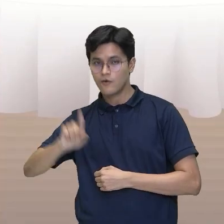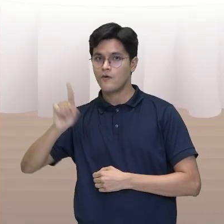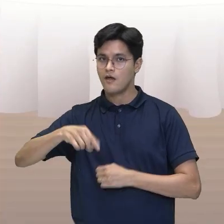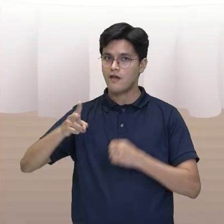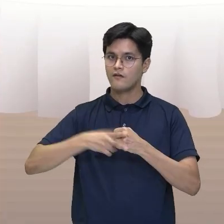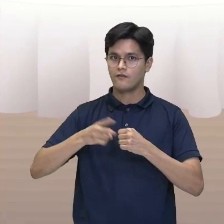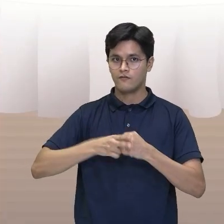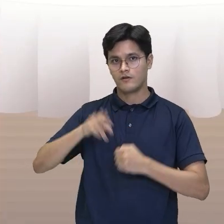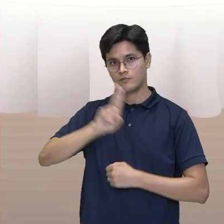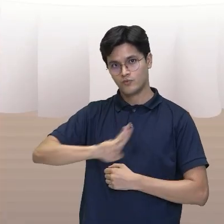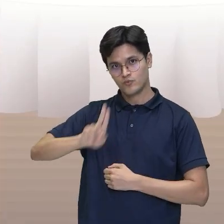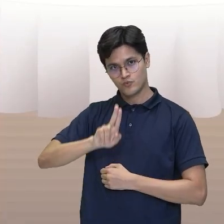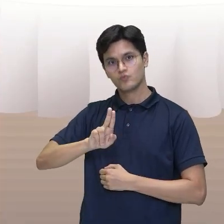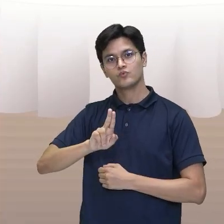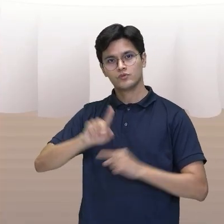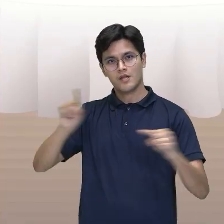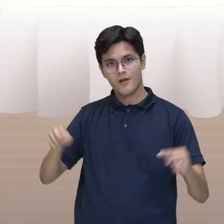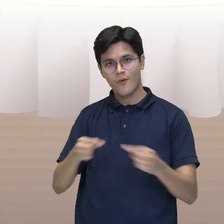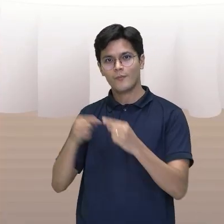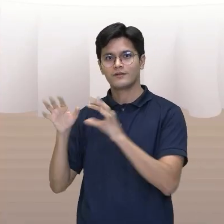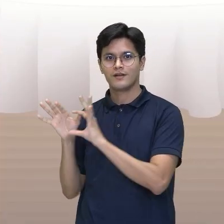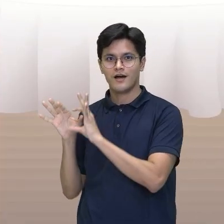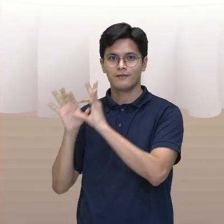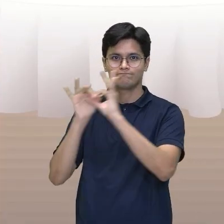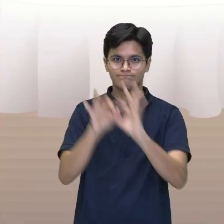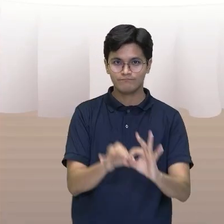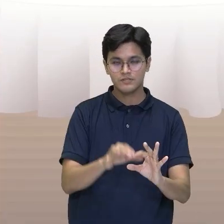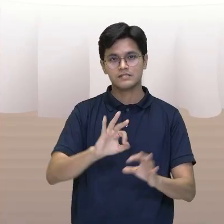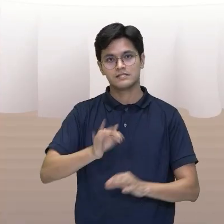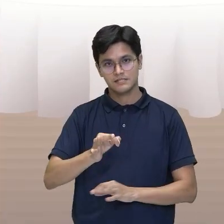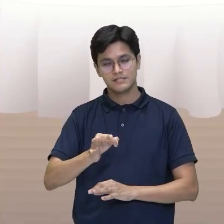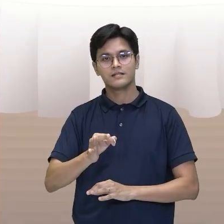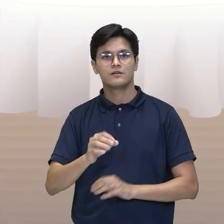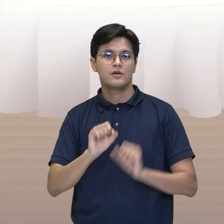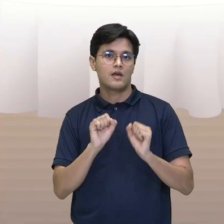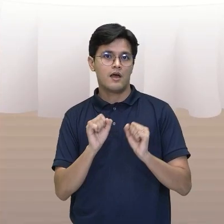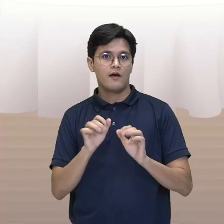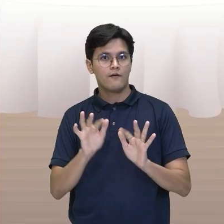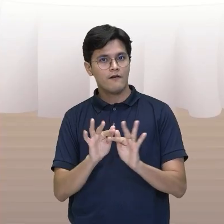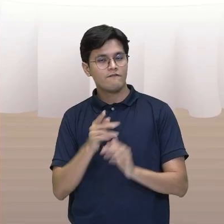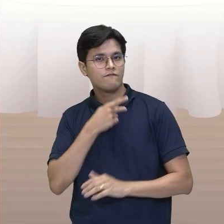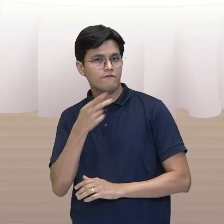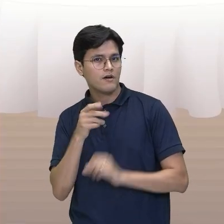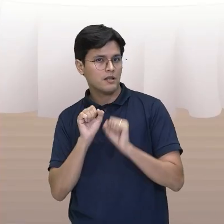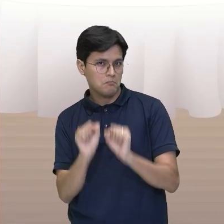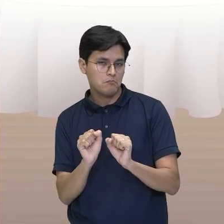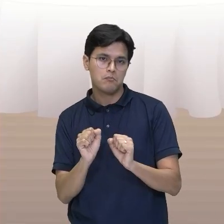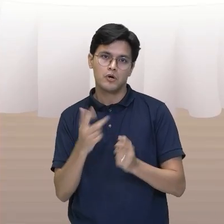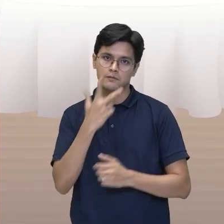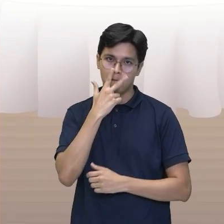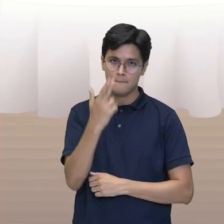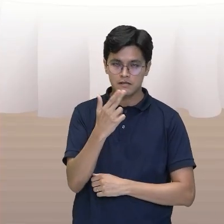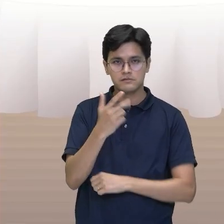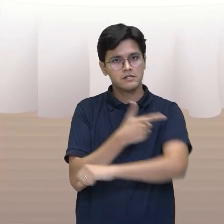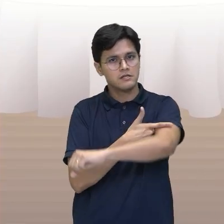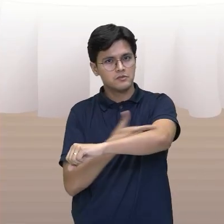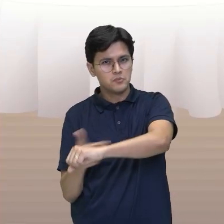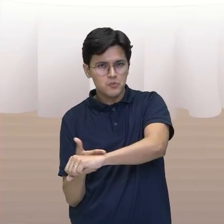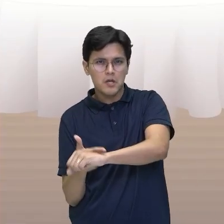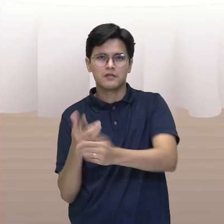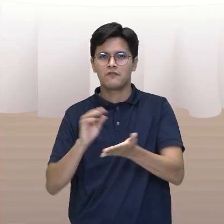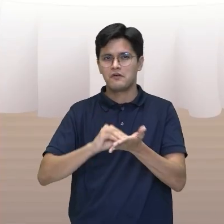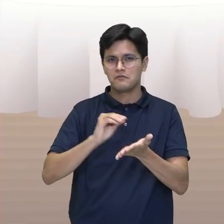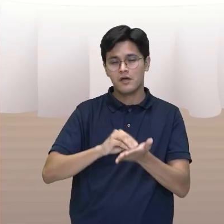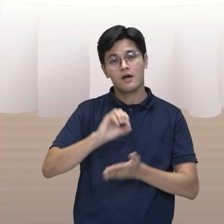da construção que eu utilize, ele vai transformar a minha fala, vai deixar a minha fala mais educada, mais polida ou então